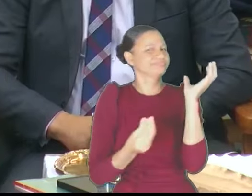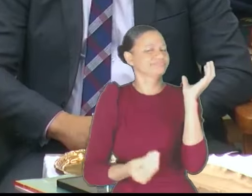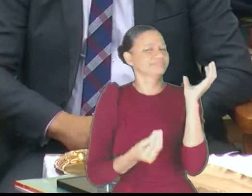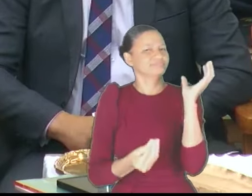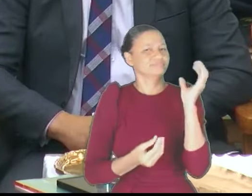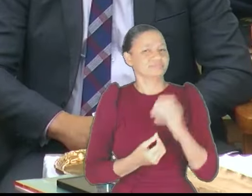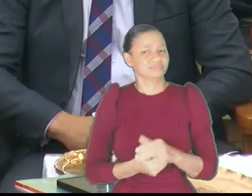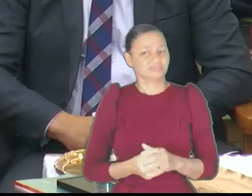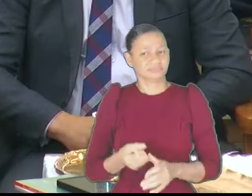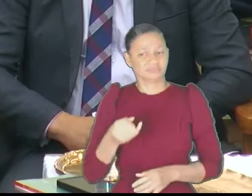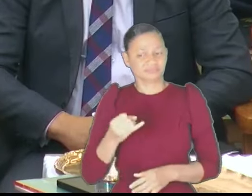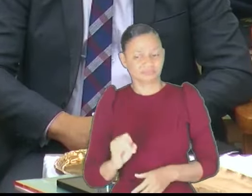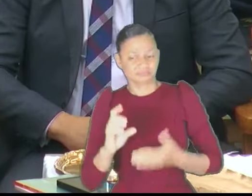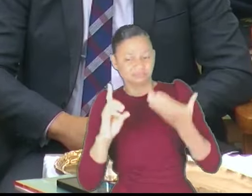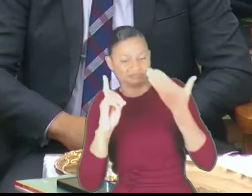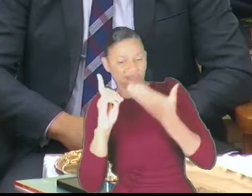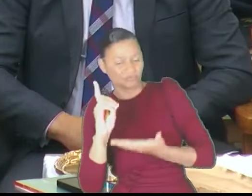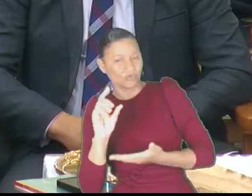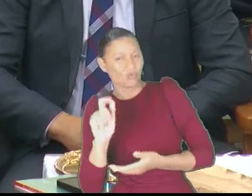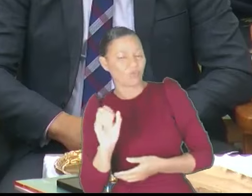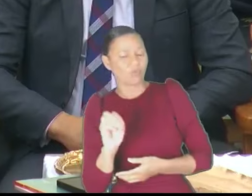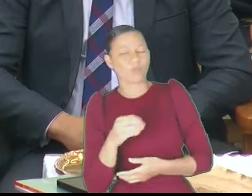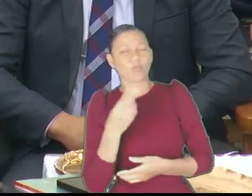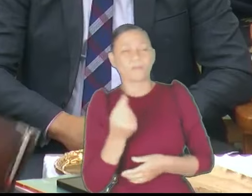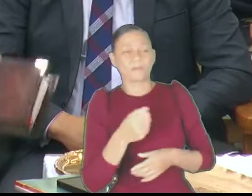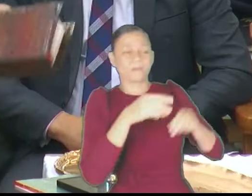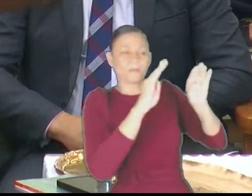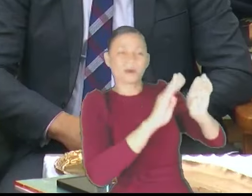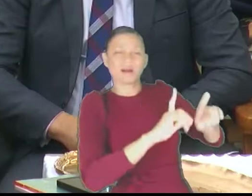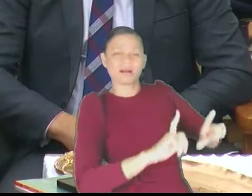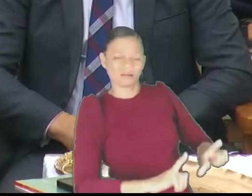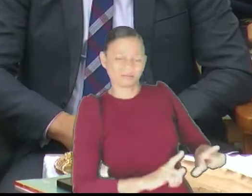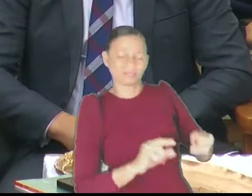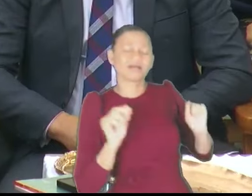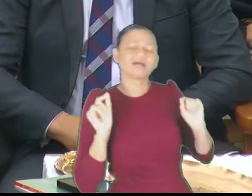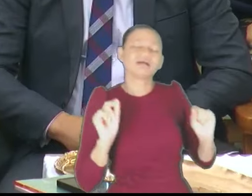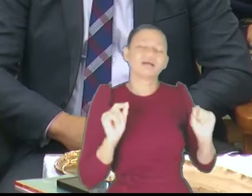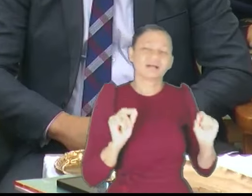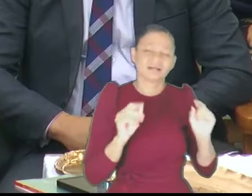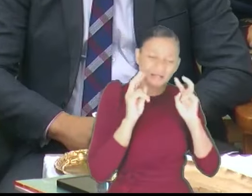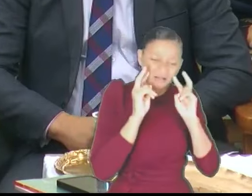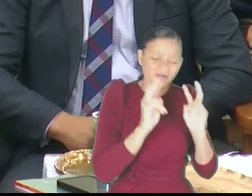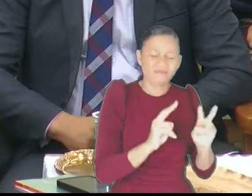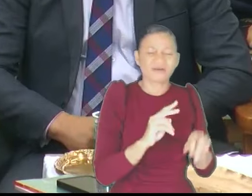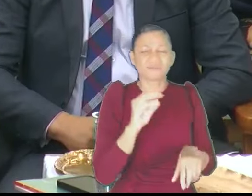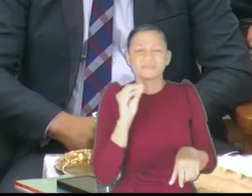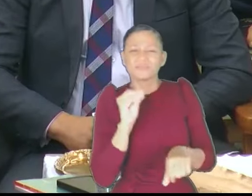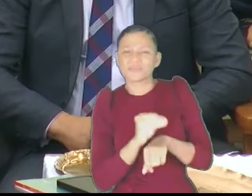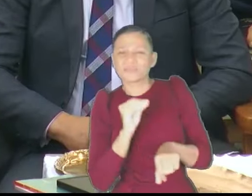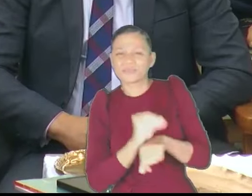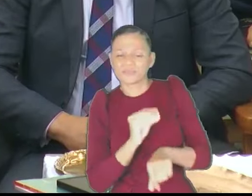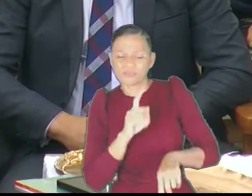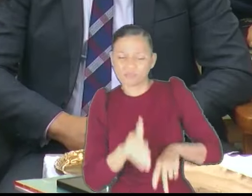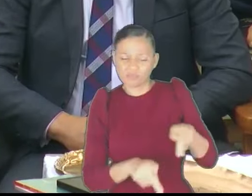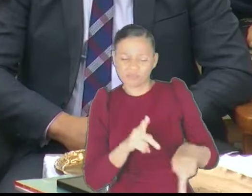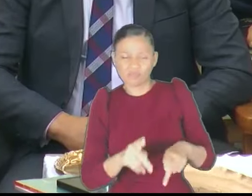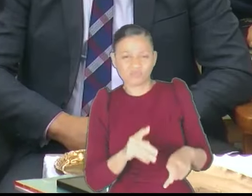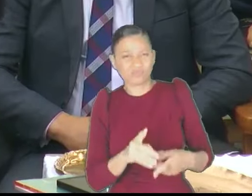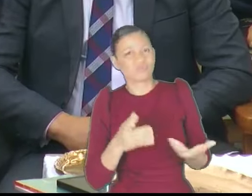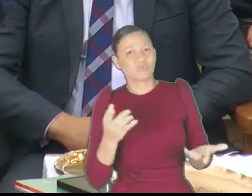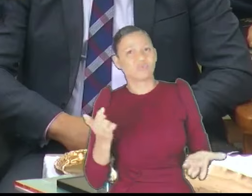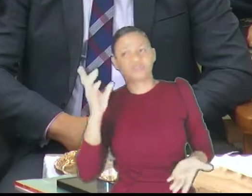Se sou eu ou se é Baal. Eu quero ver quem é que é provedor para esse povo. Se sou eu ou